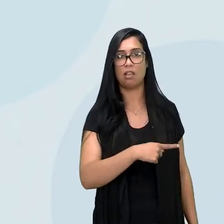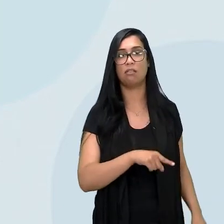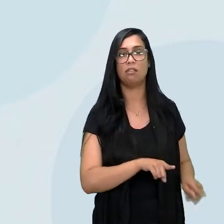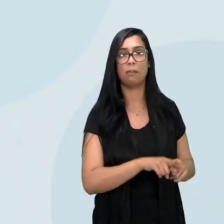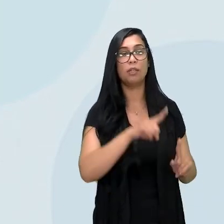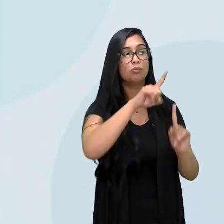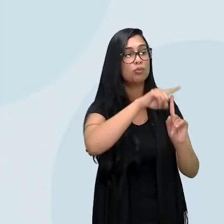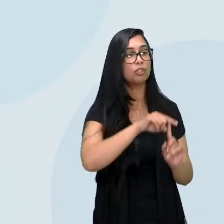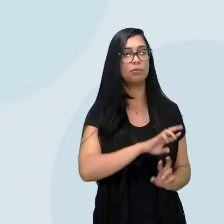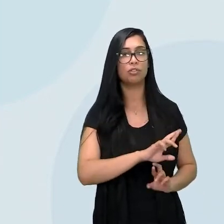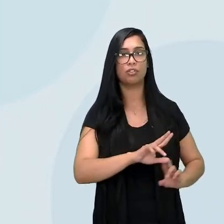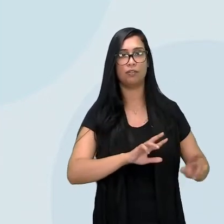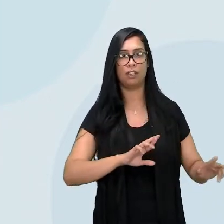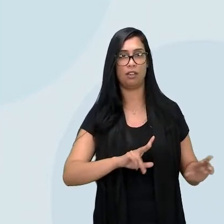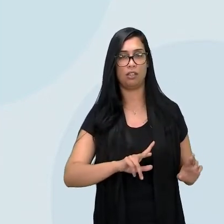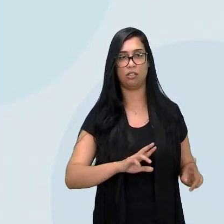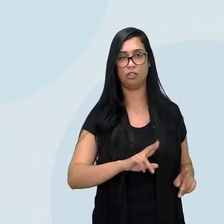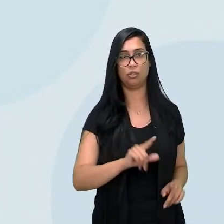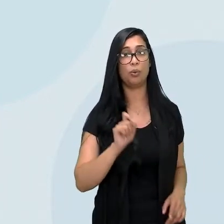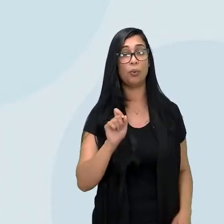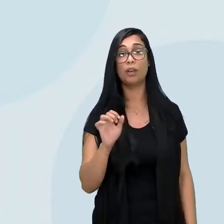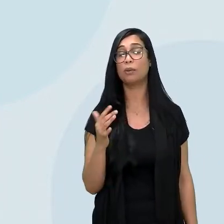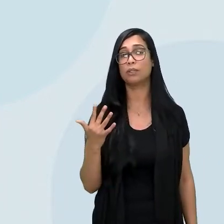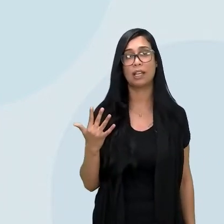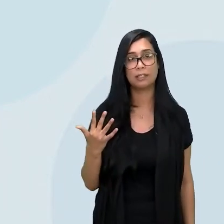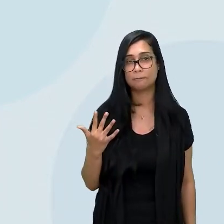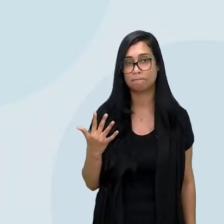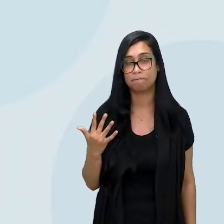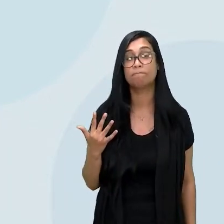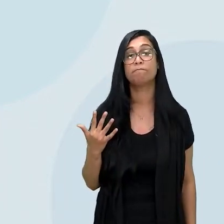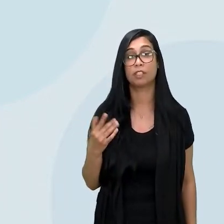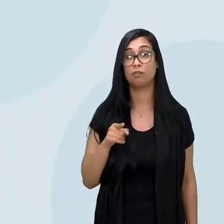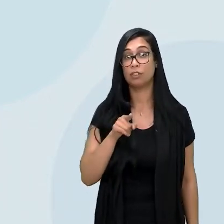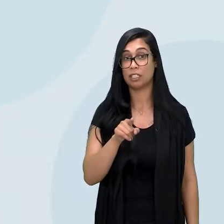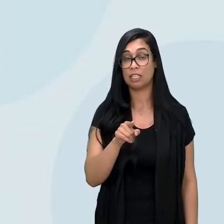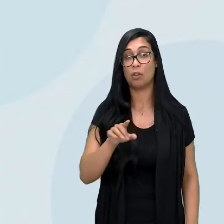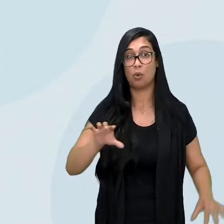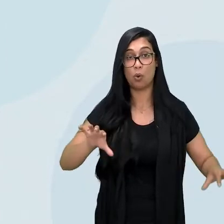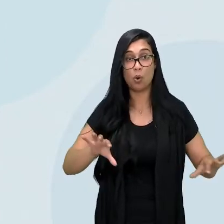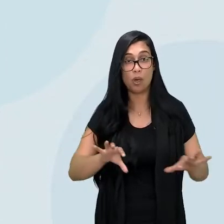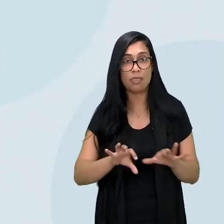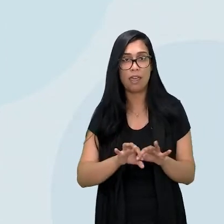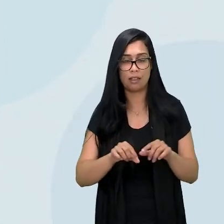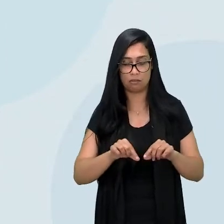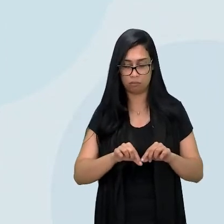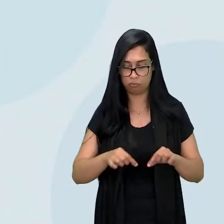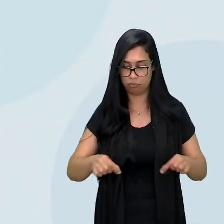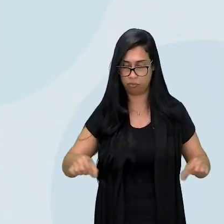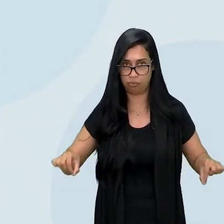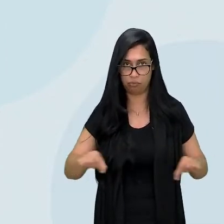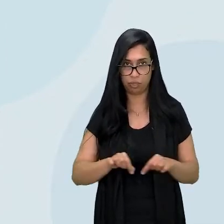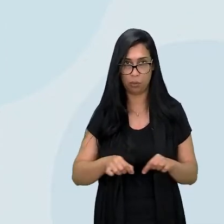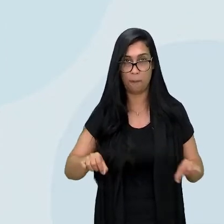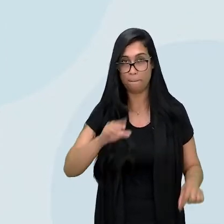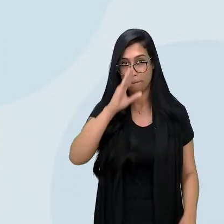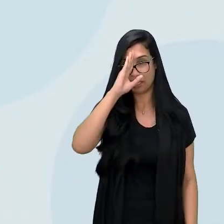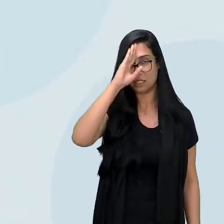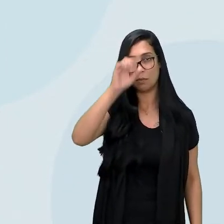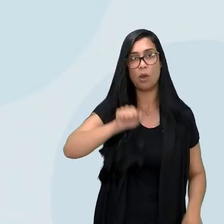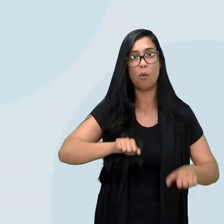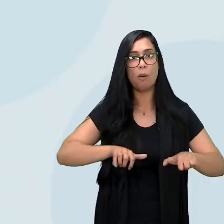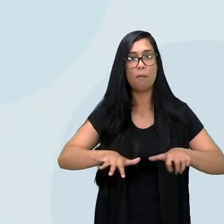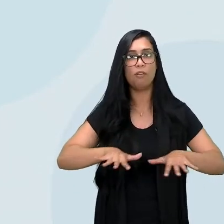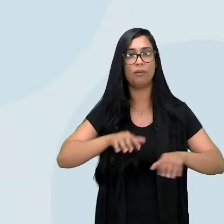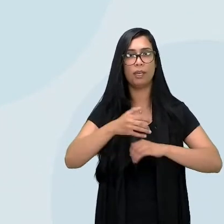do outro, a tendência é quando você ligar um fio condutor, os elétrons começarem a circular. E o movimento